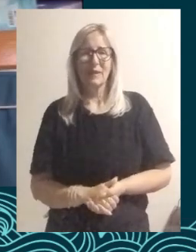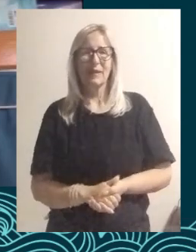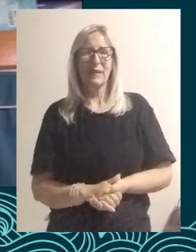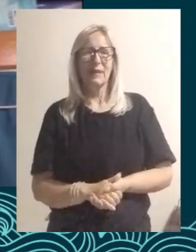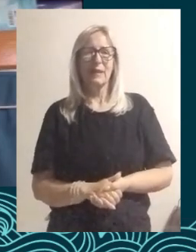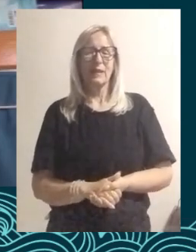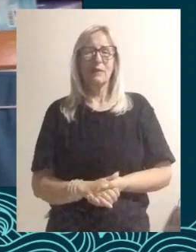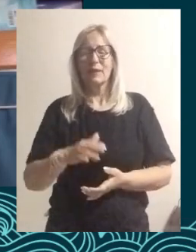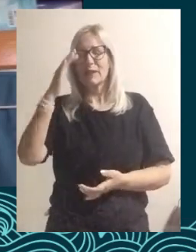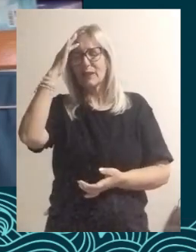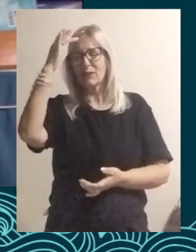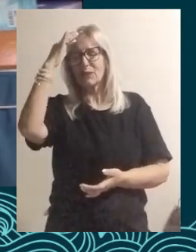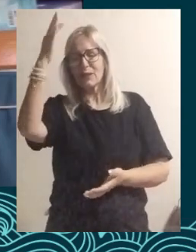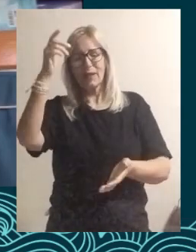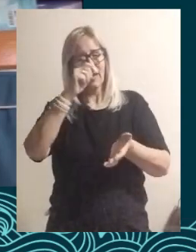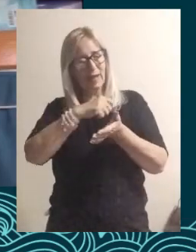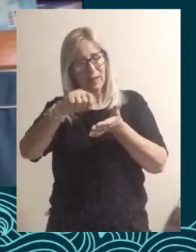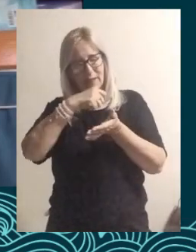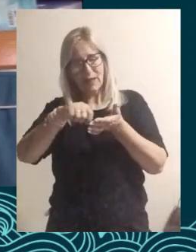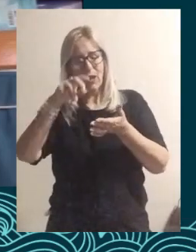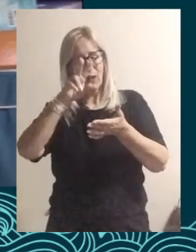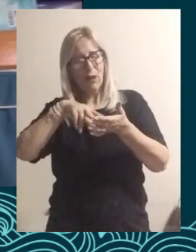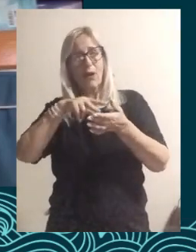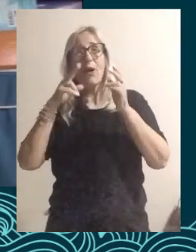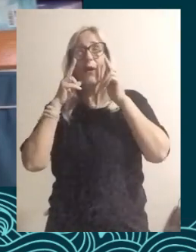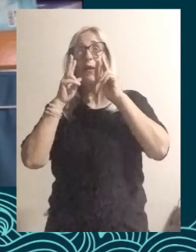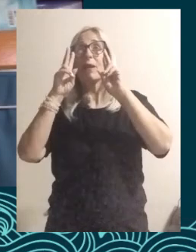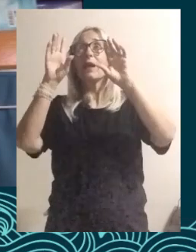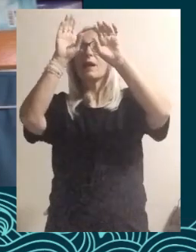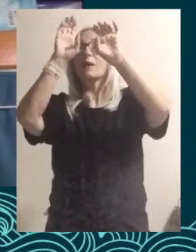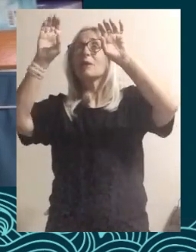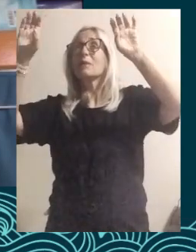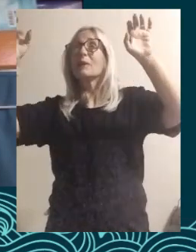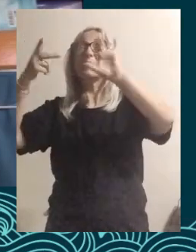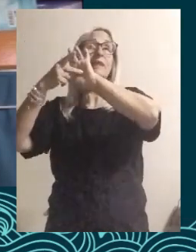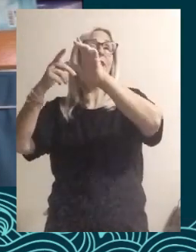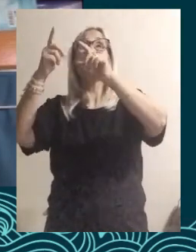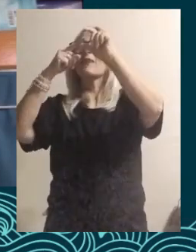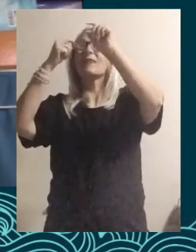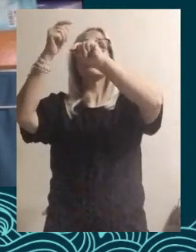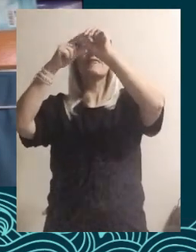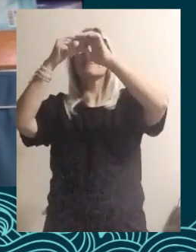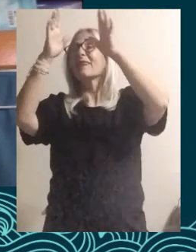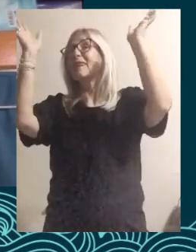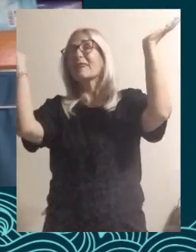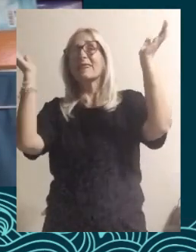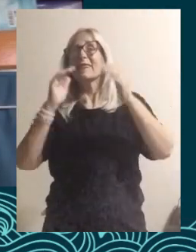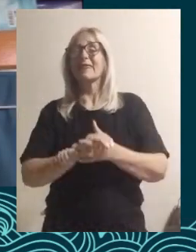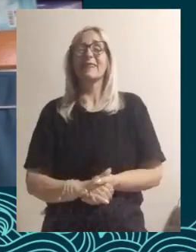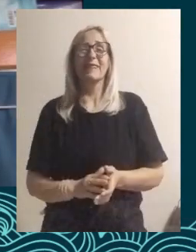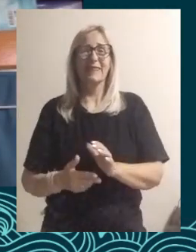prazeroso para a gente poder dormir, poder sonhar, escrever, ler, olhar para o céu, não fazer nada, olhar para o